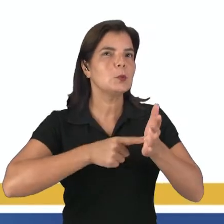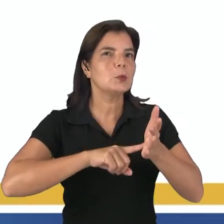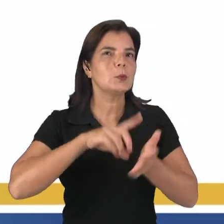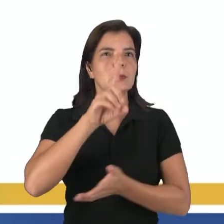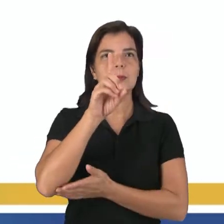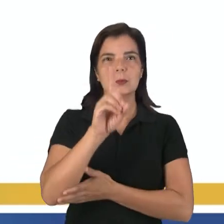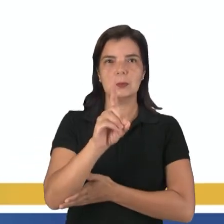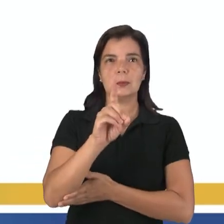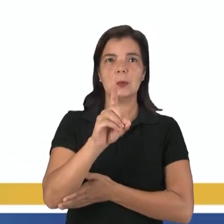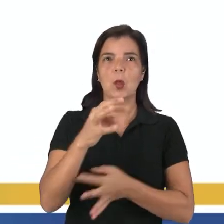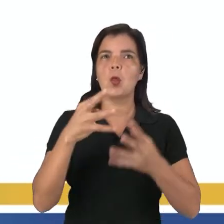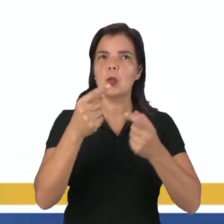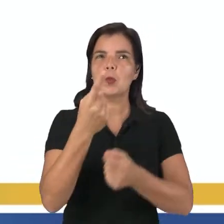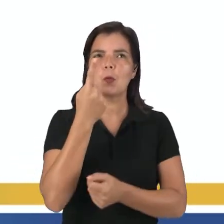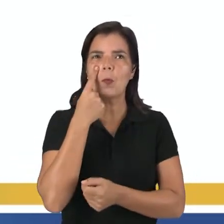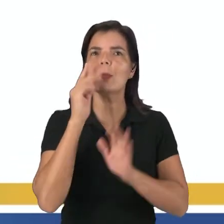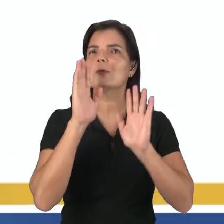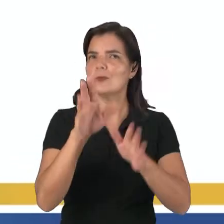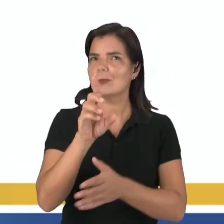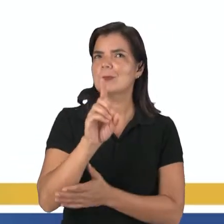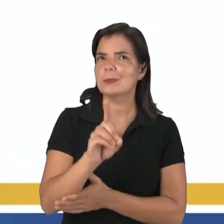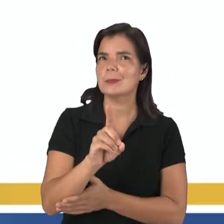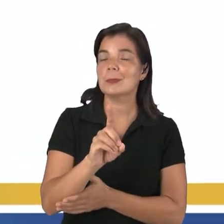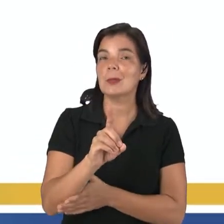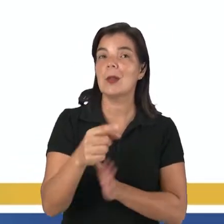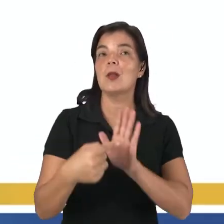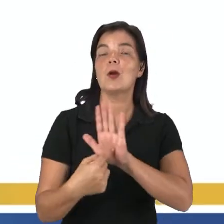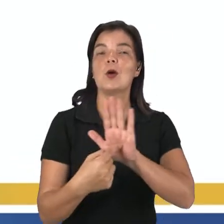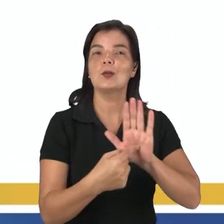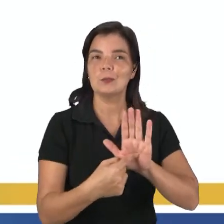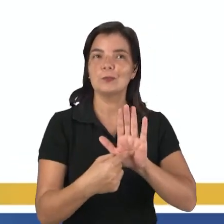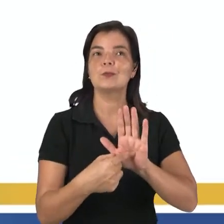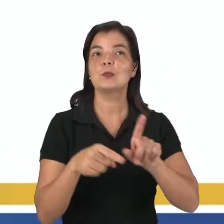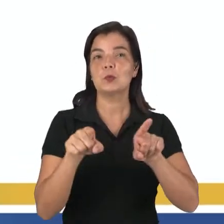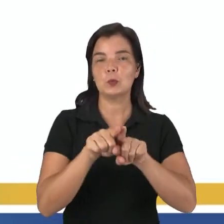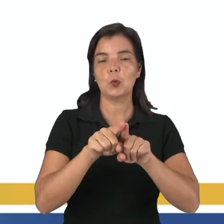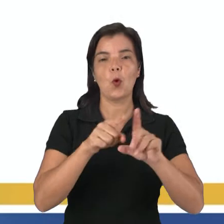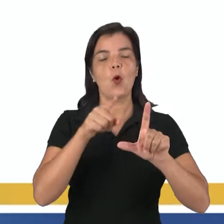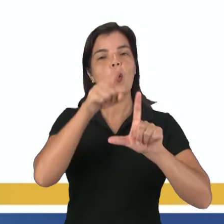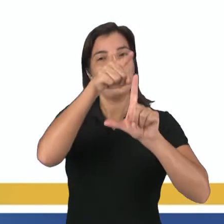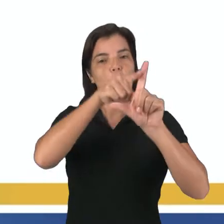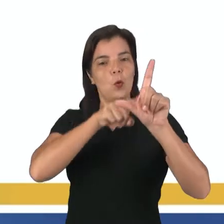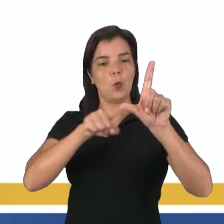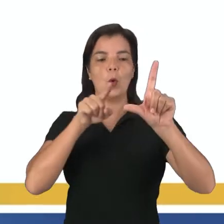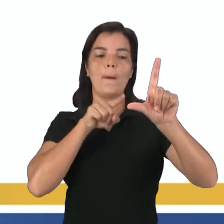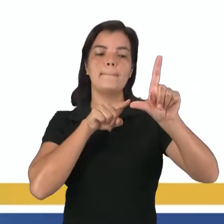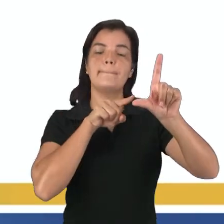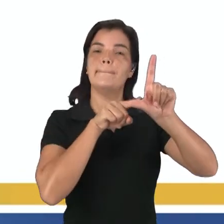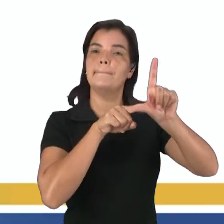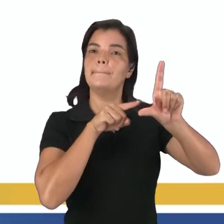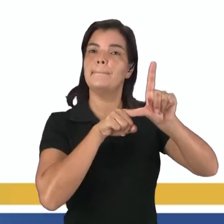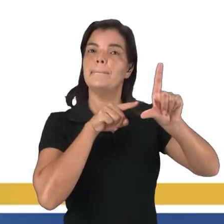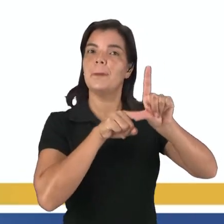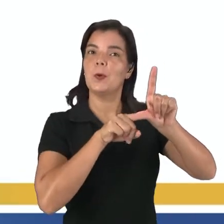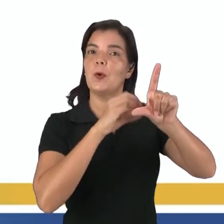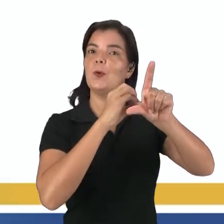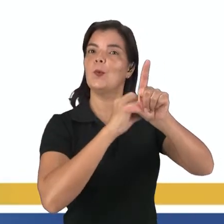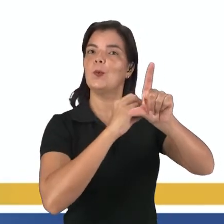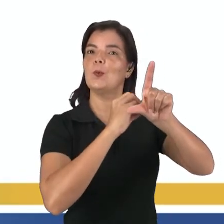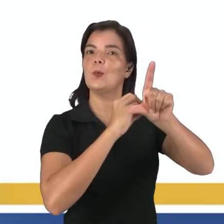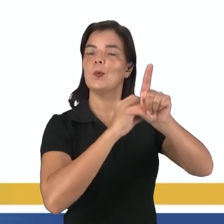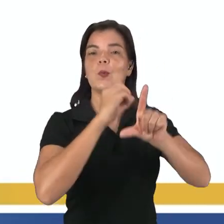ponto de todo mundo já viu o ponto de ele foi representado no ponto de encontro das duas retas